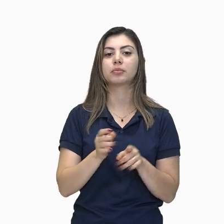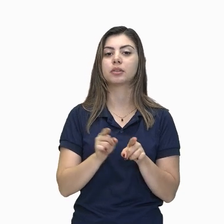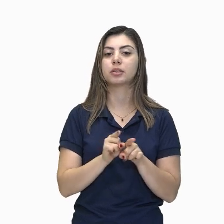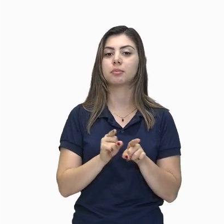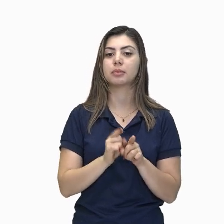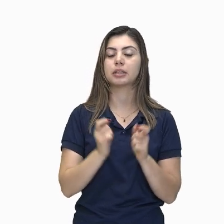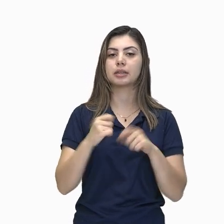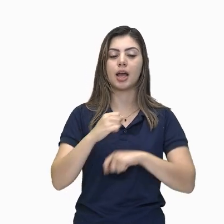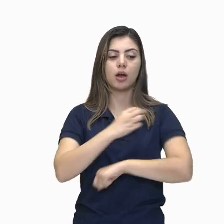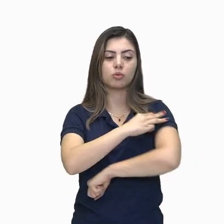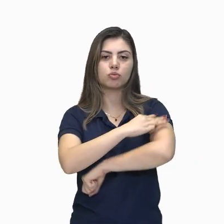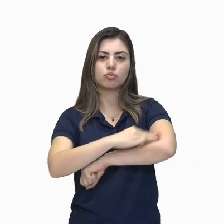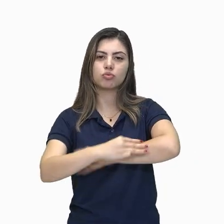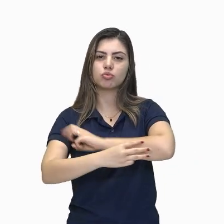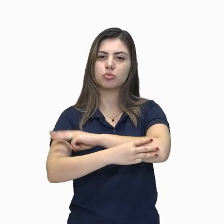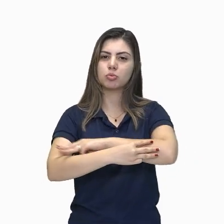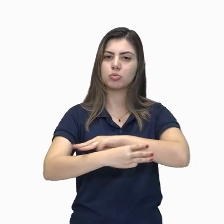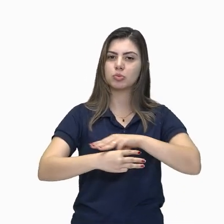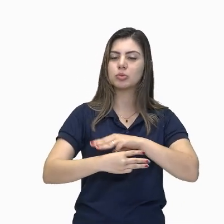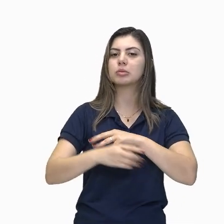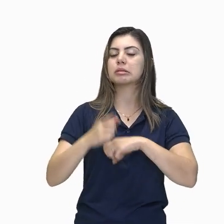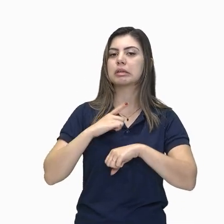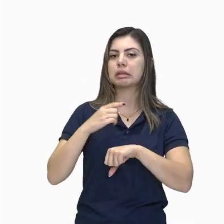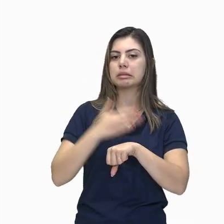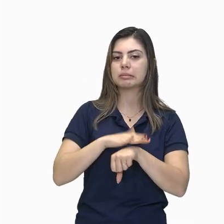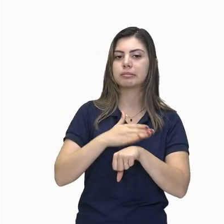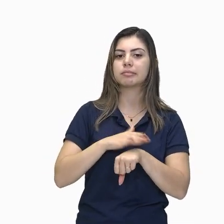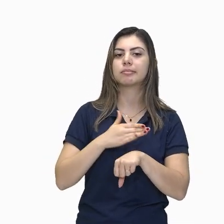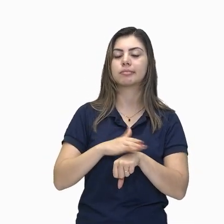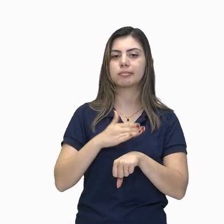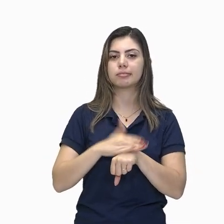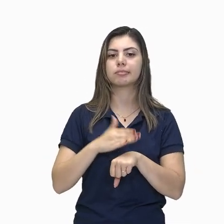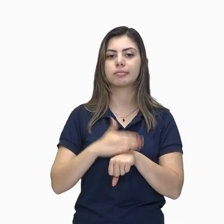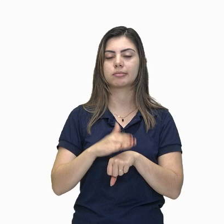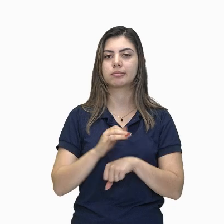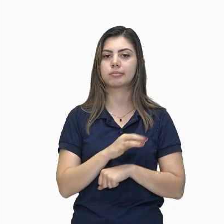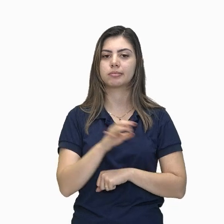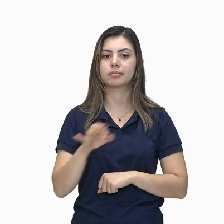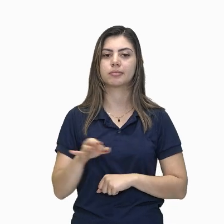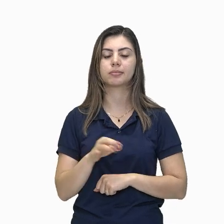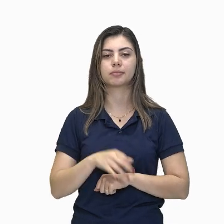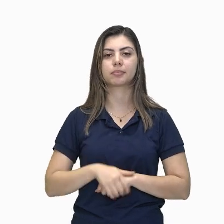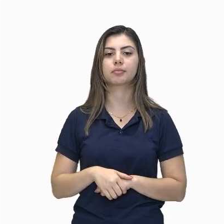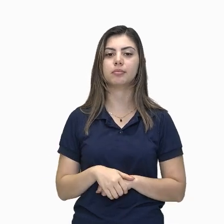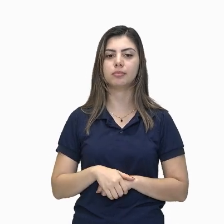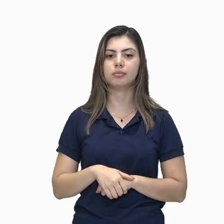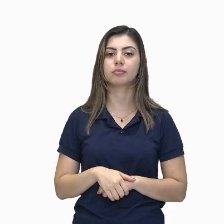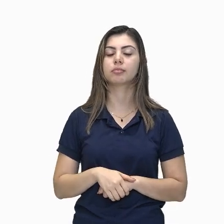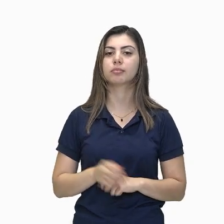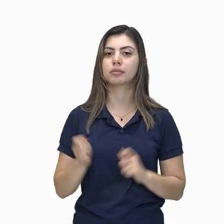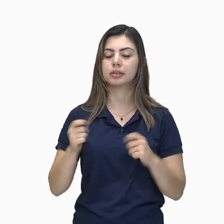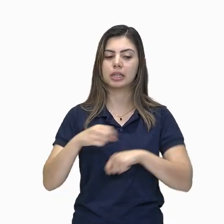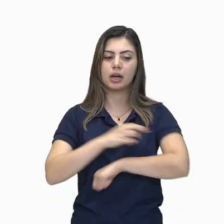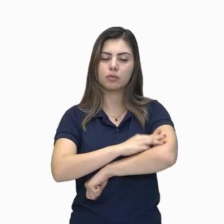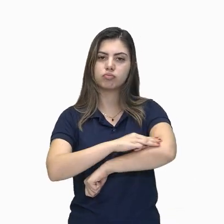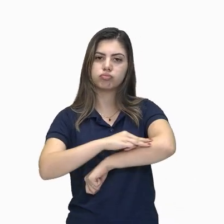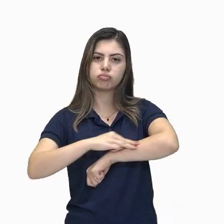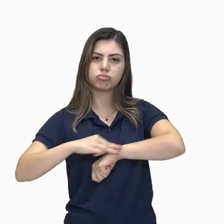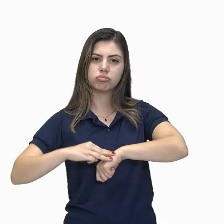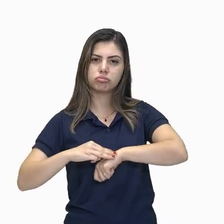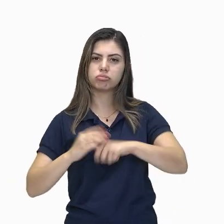desenvolve todos os músculos, né, ajuda aí a desenvolver todos os músculos, a fortalecer também, é